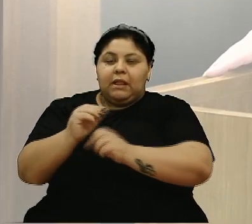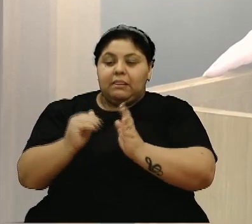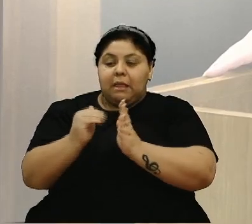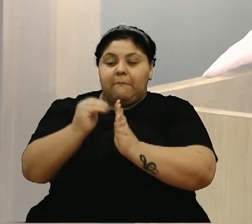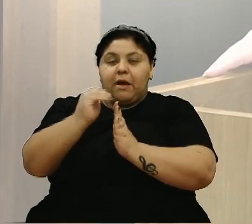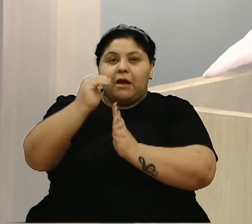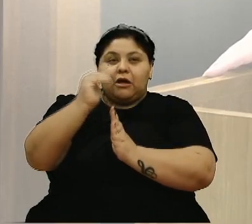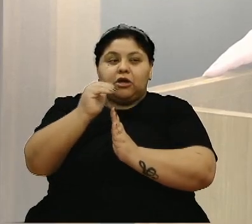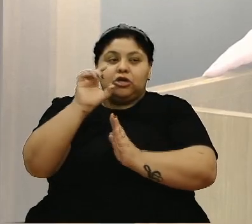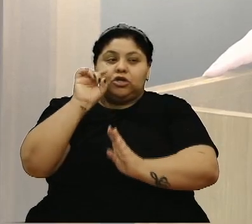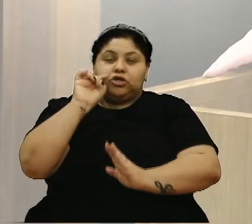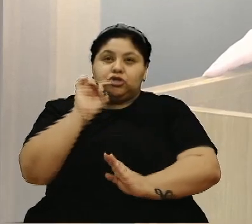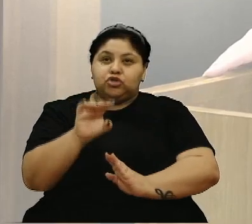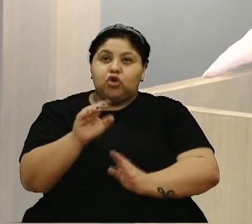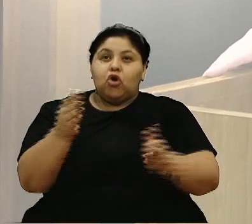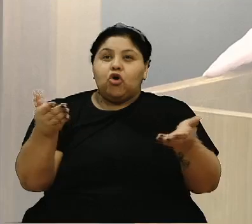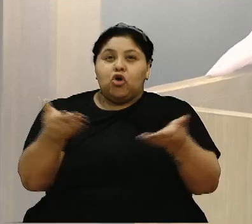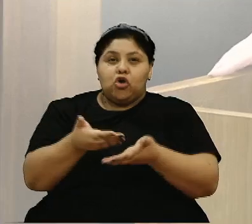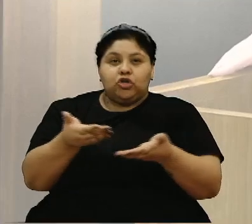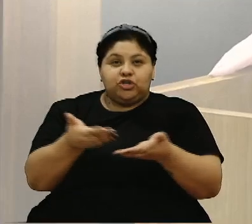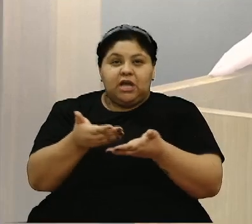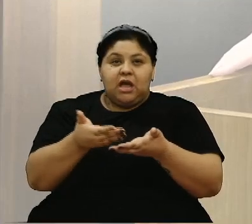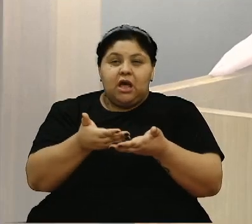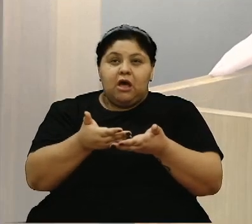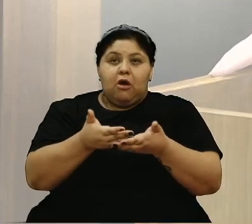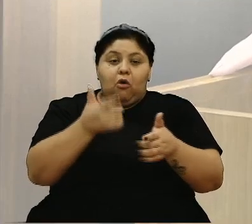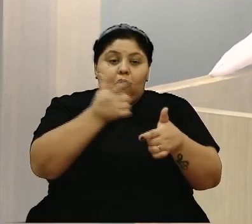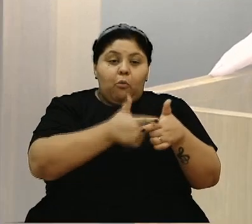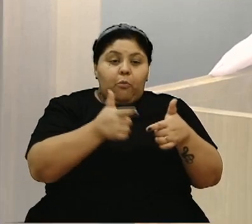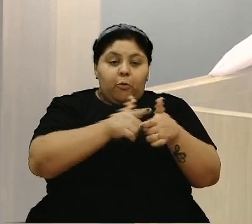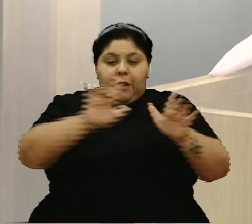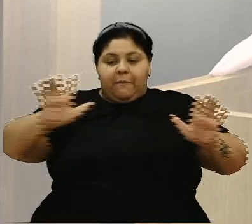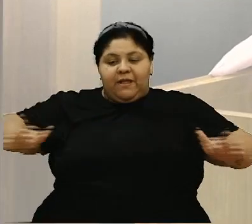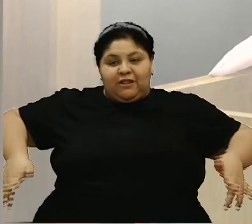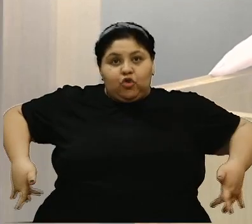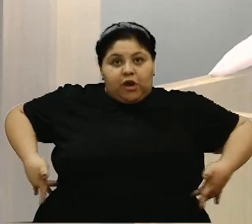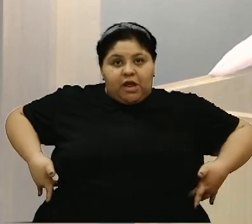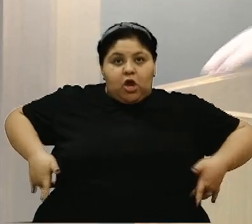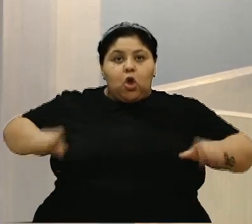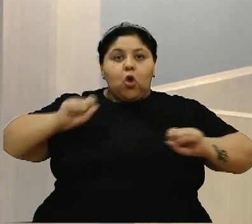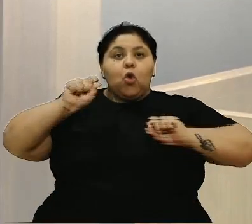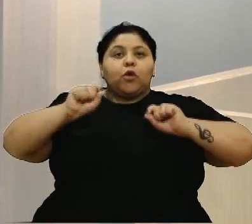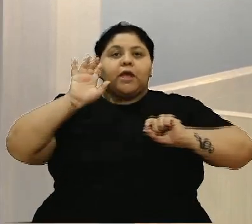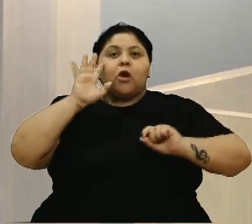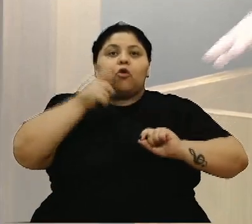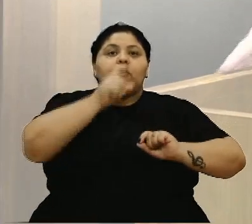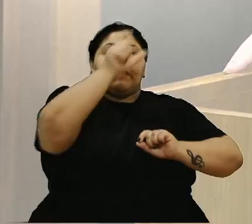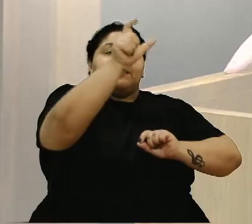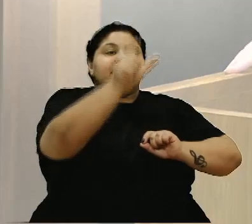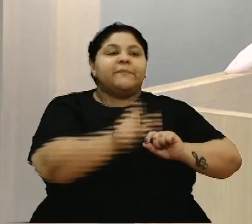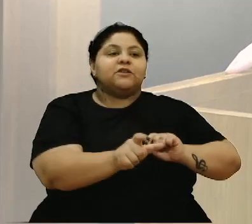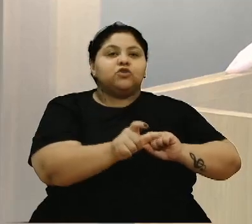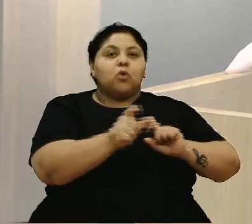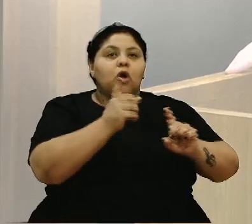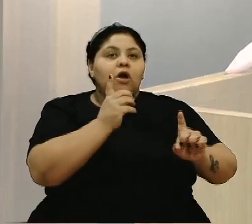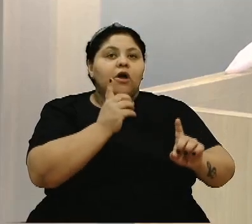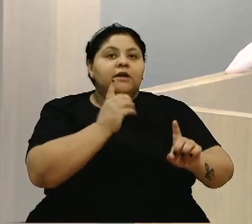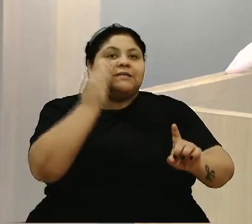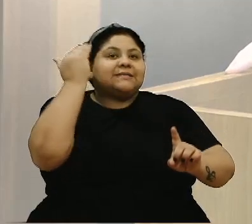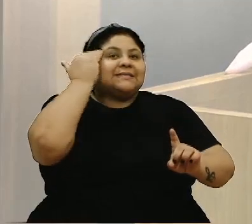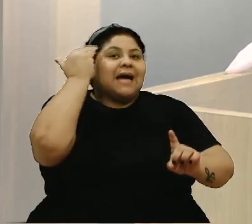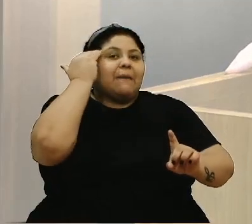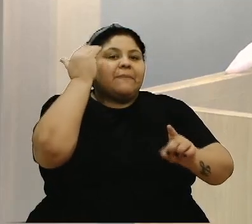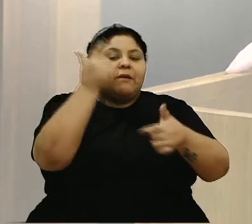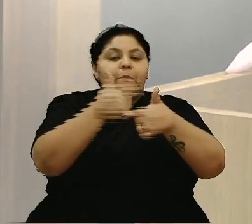vezes, apenas quando já há um grande comprometimento do rim, é o que acaba o doente tendo conhecimento da